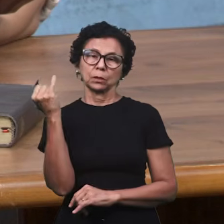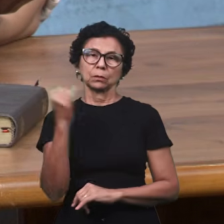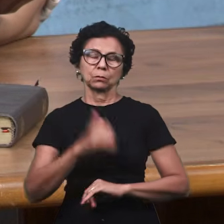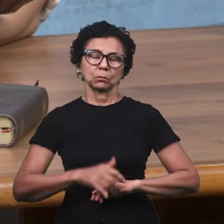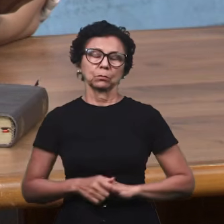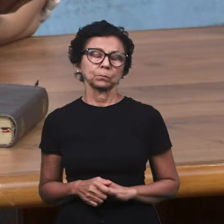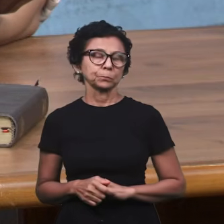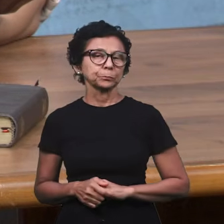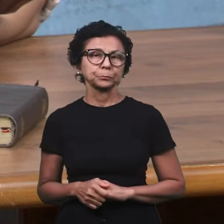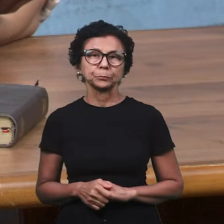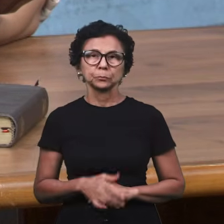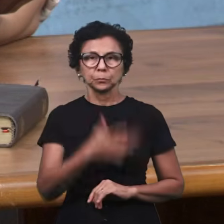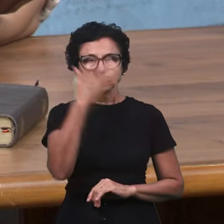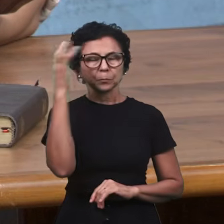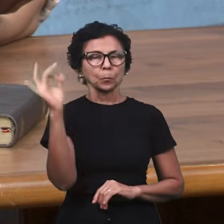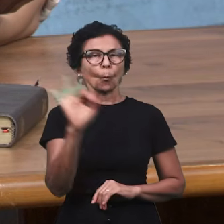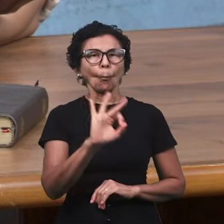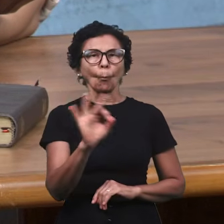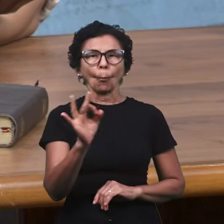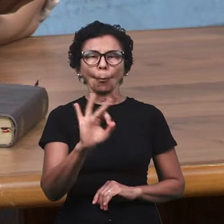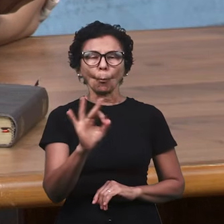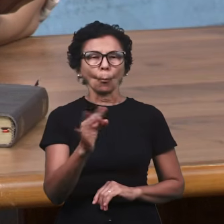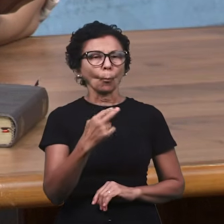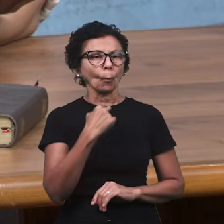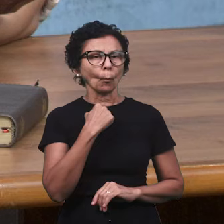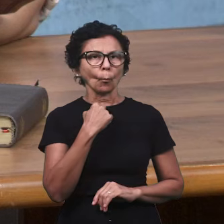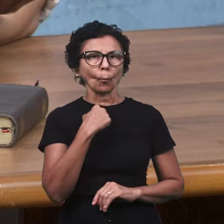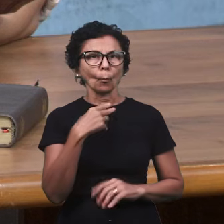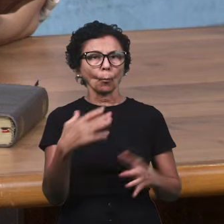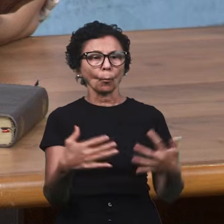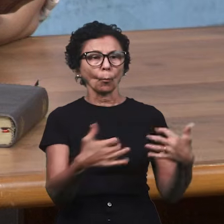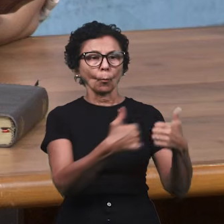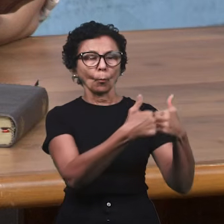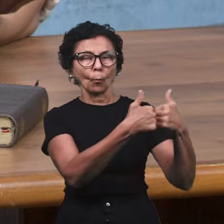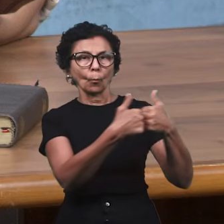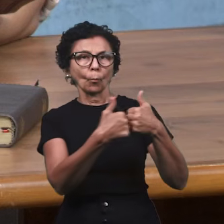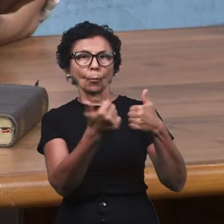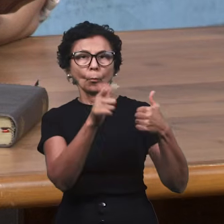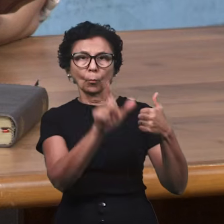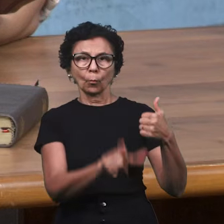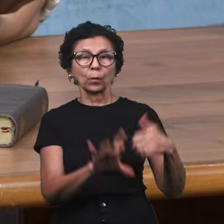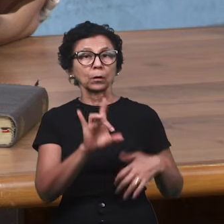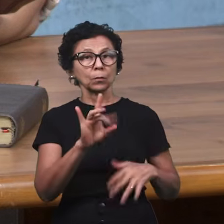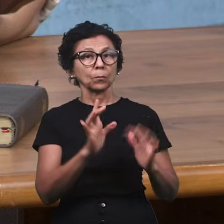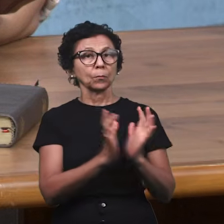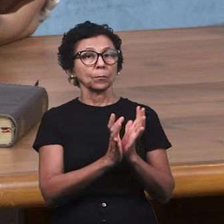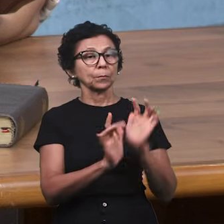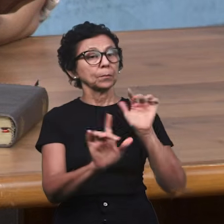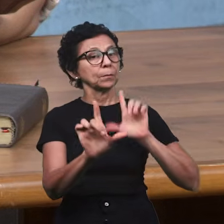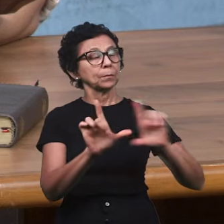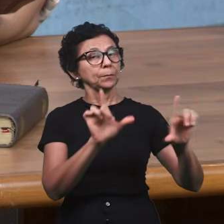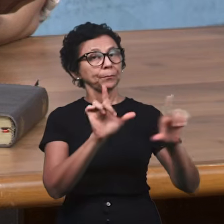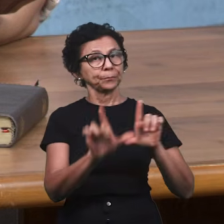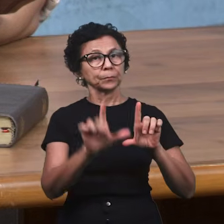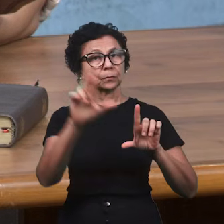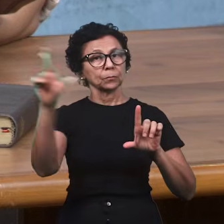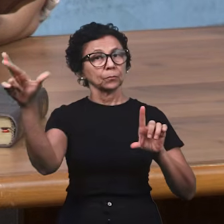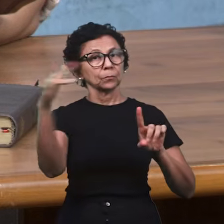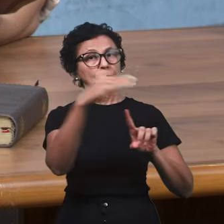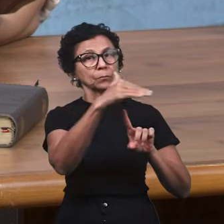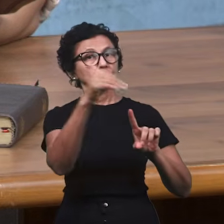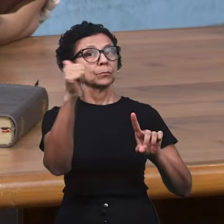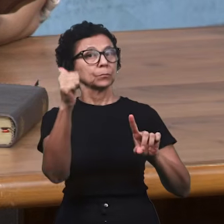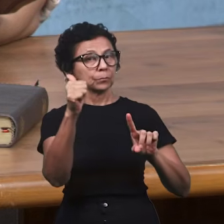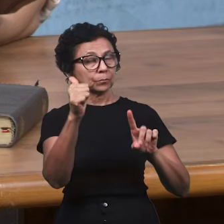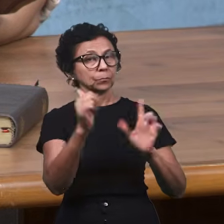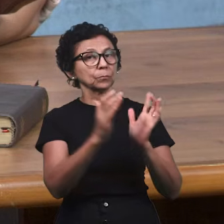ninguém pode levar a arca de Deus senão os levitas, porque o Senhor os elegeu para